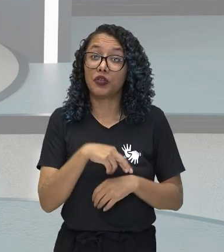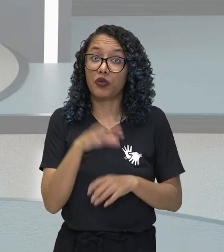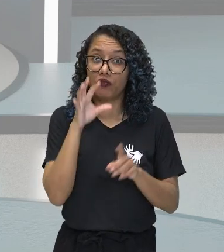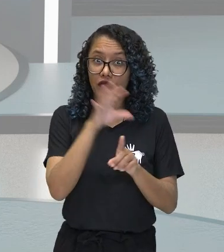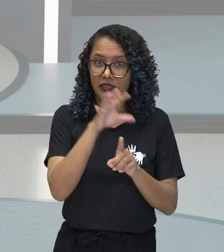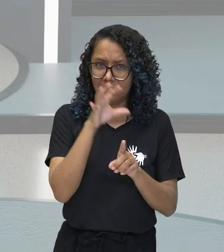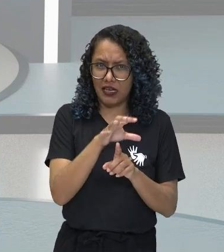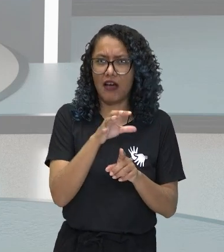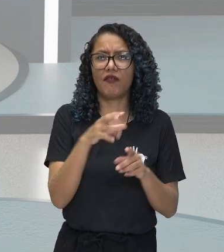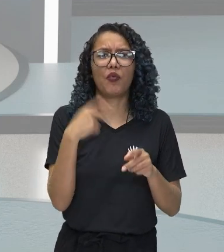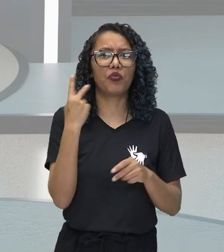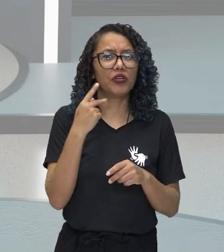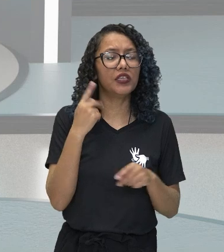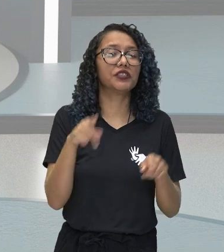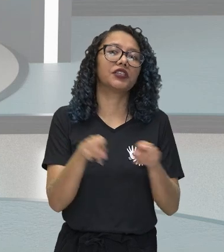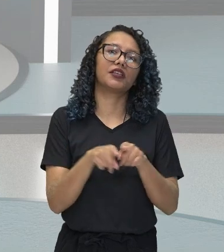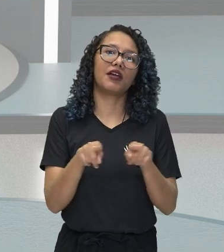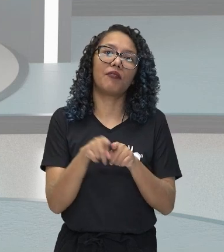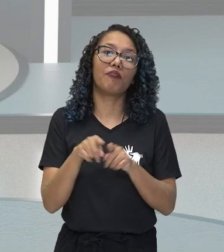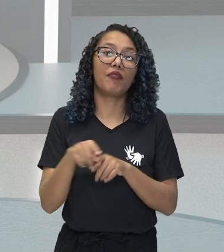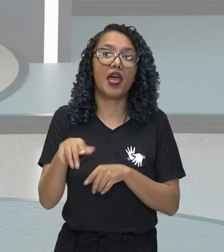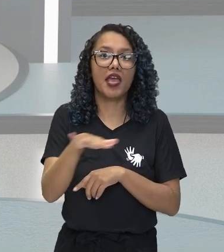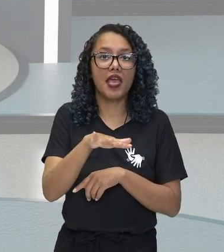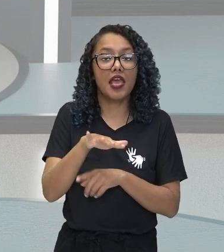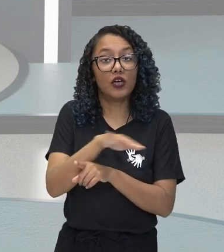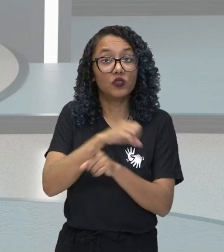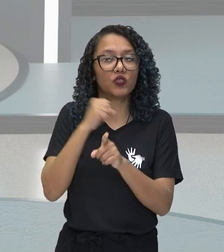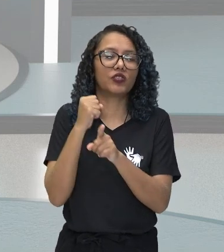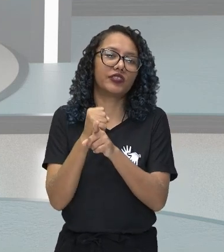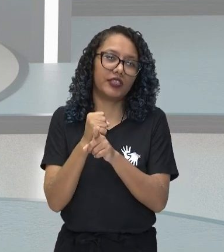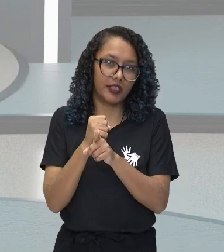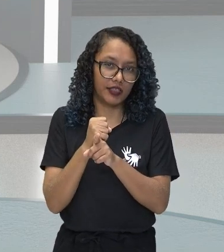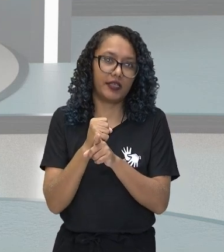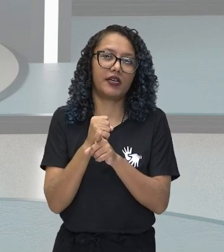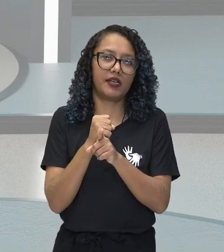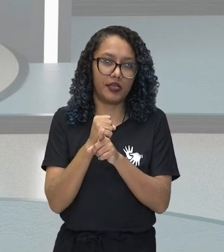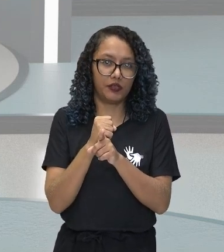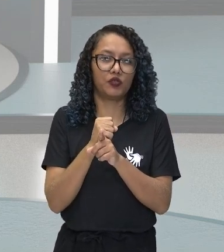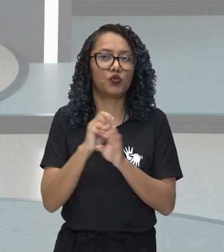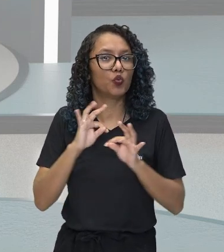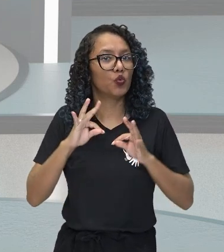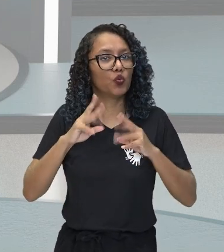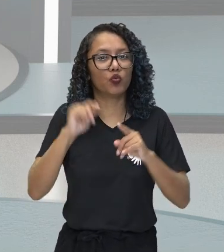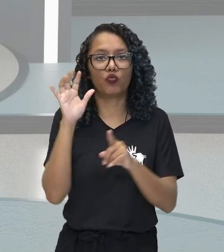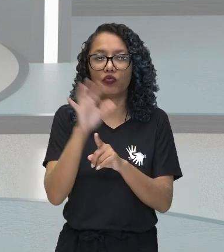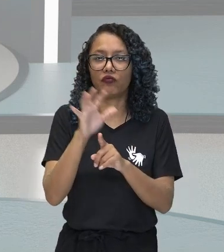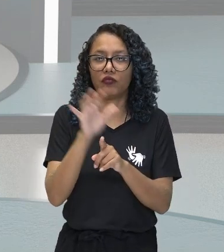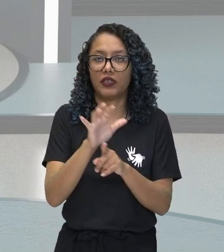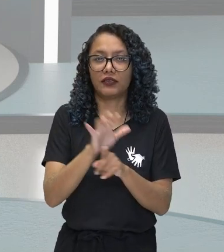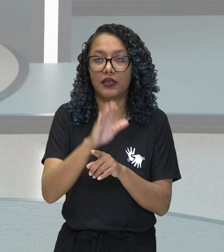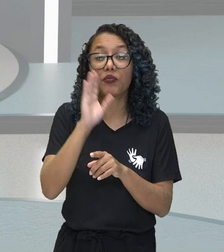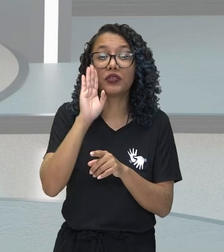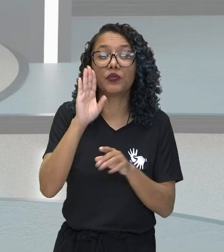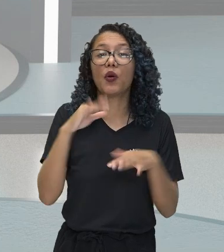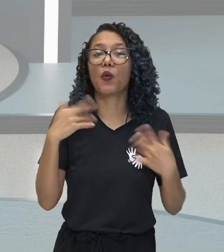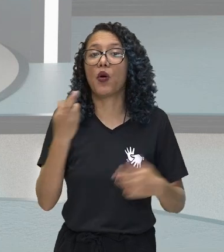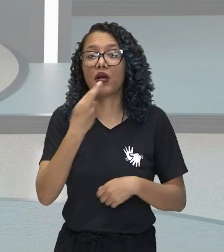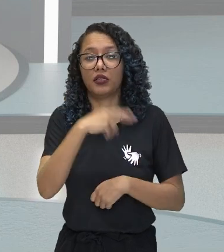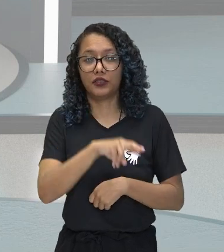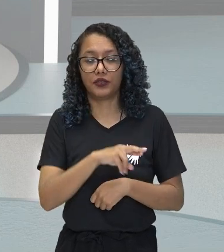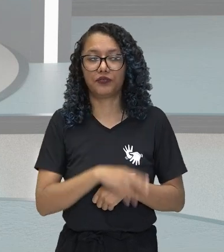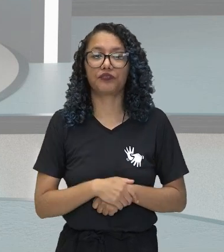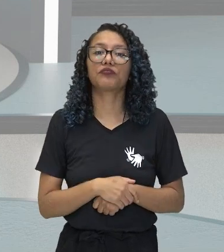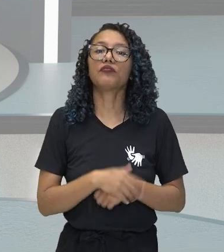contexto social também era tudo determinado pela religião. E um dos elementos mais conhecidos,